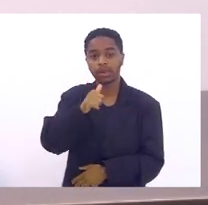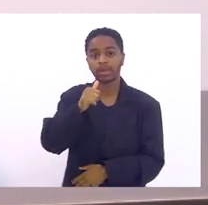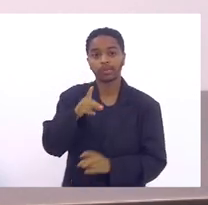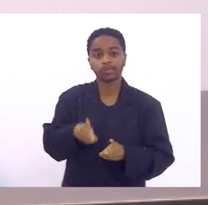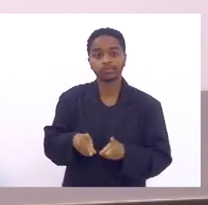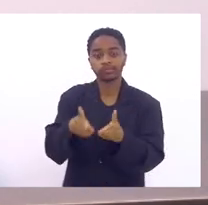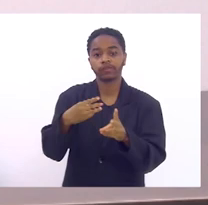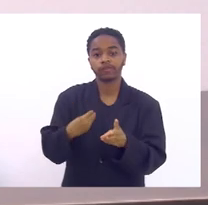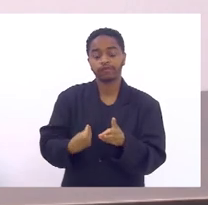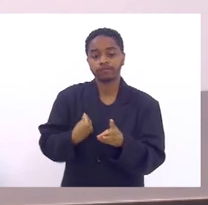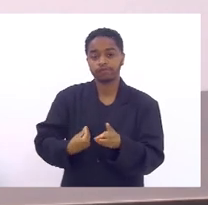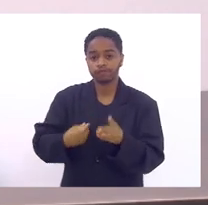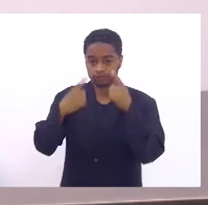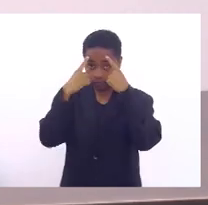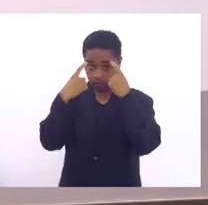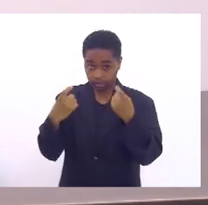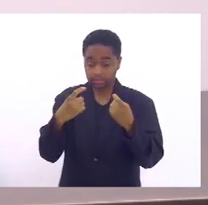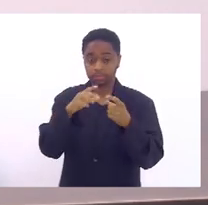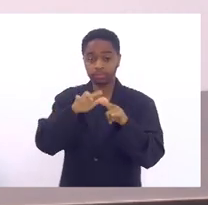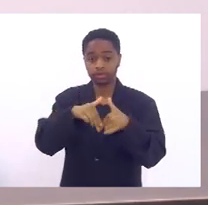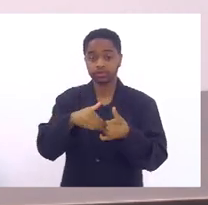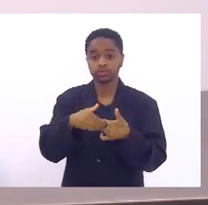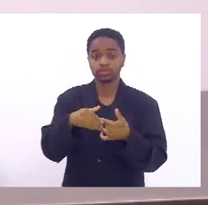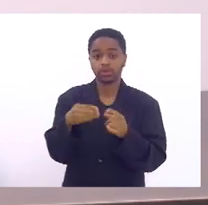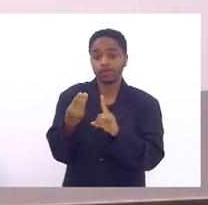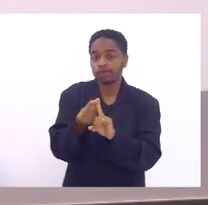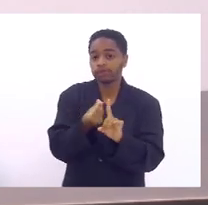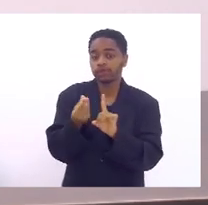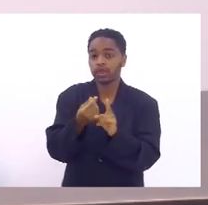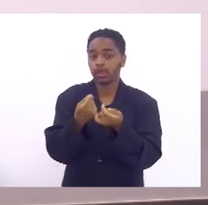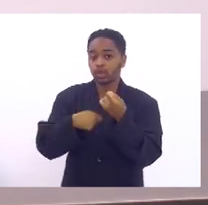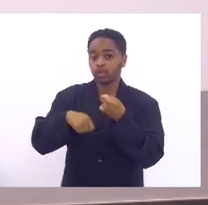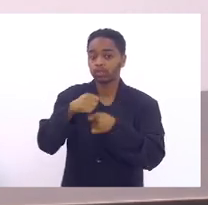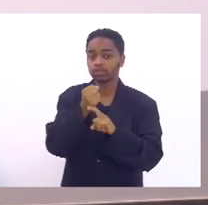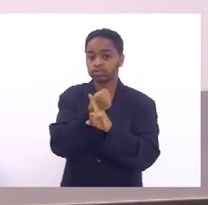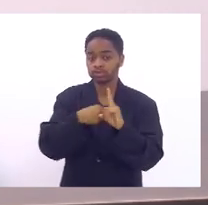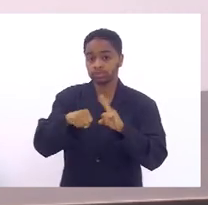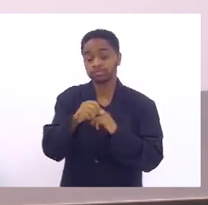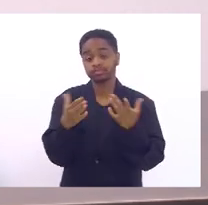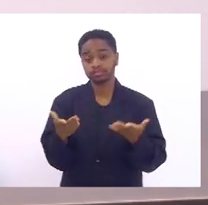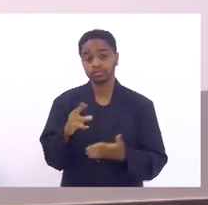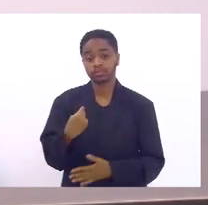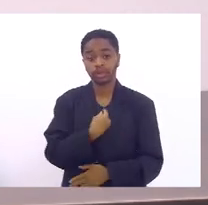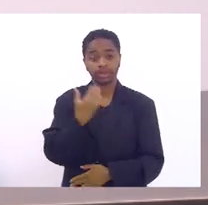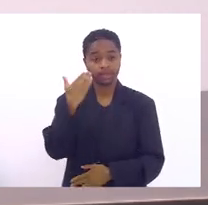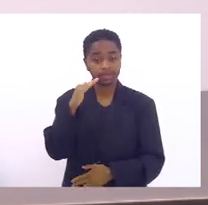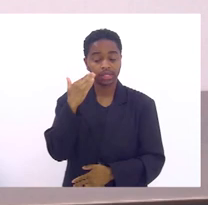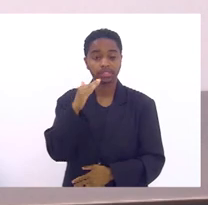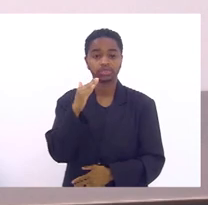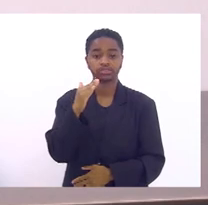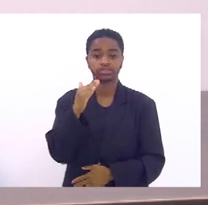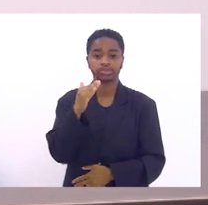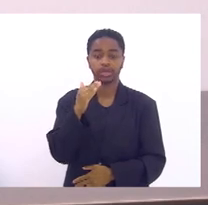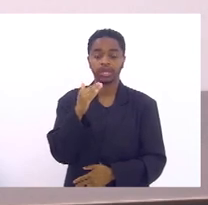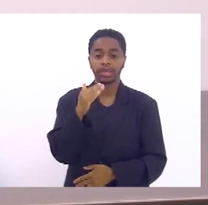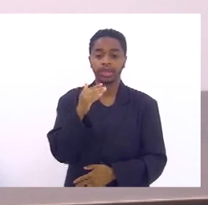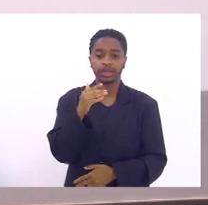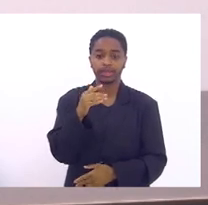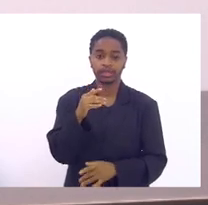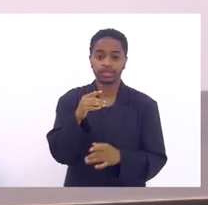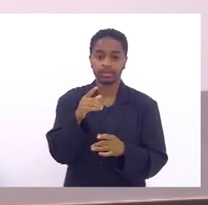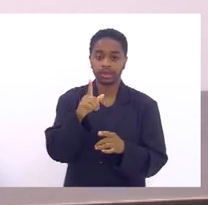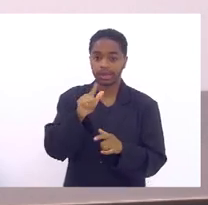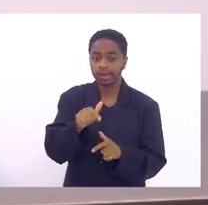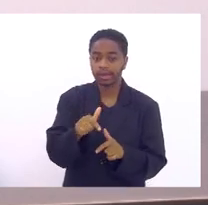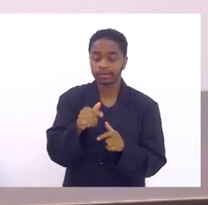dessa vulnerabilidade econômica e social então a gente entende que a promoção ela é tão importante quanto Combate à violência e ela na verdade é um mecanismo